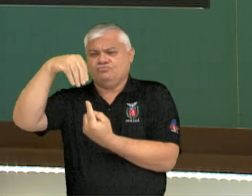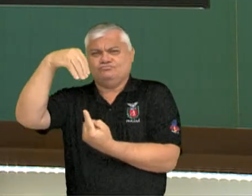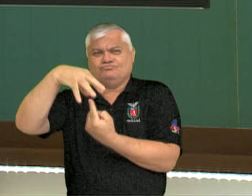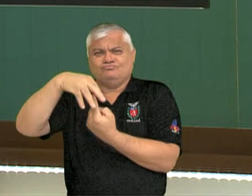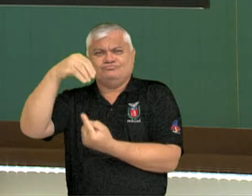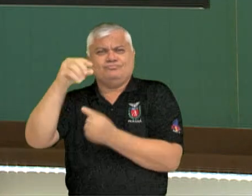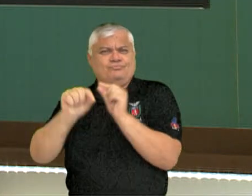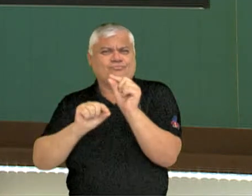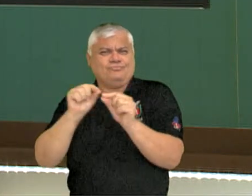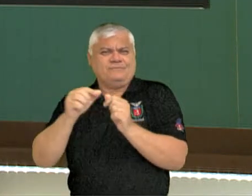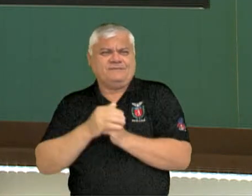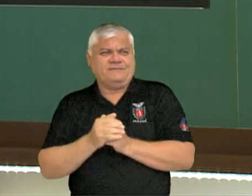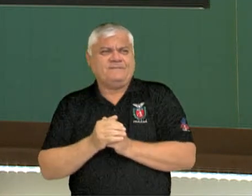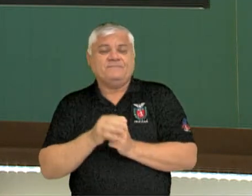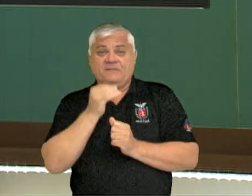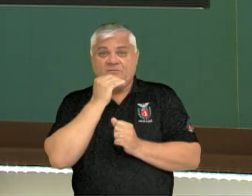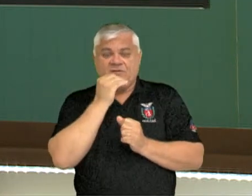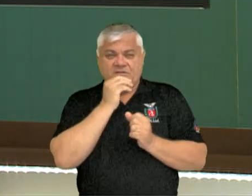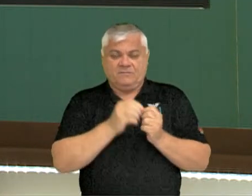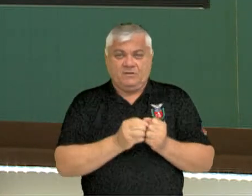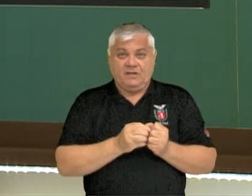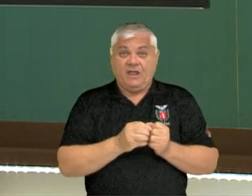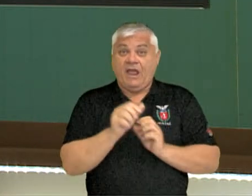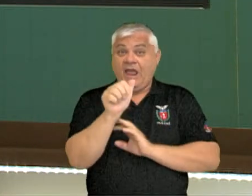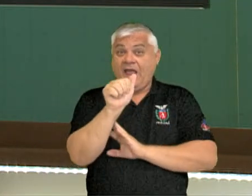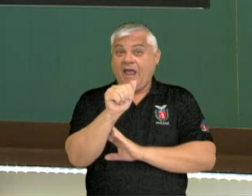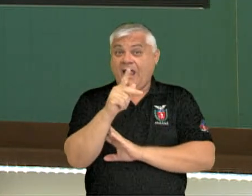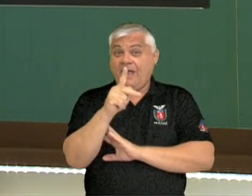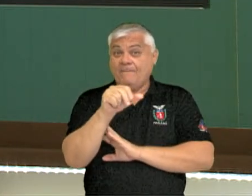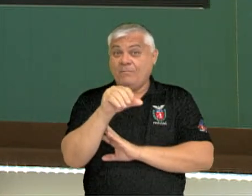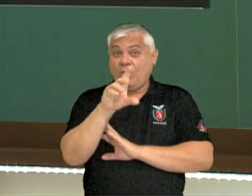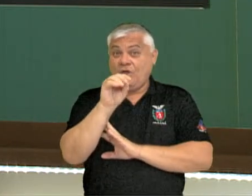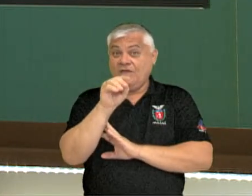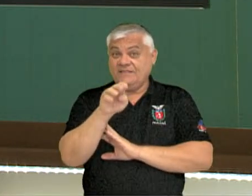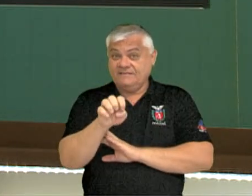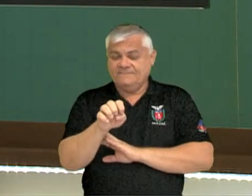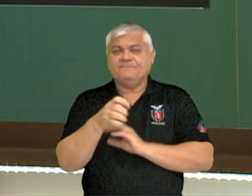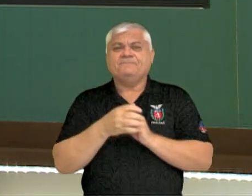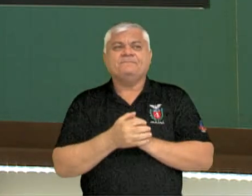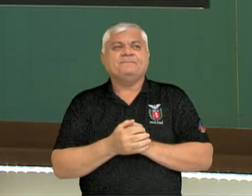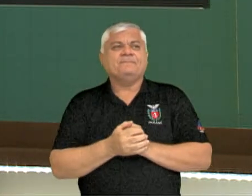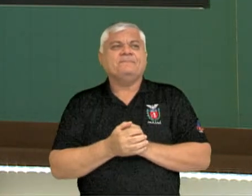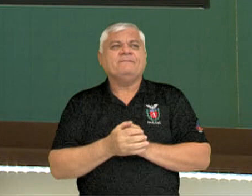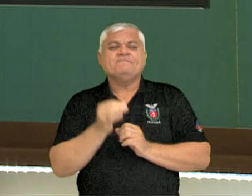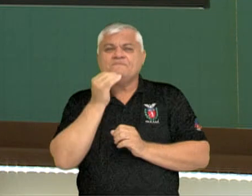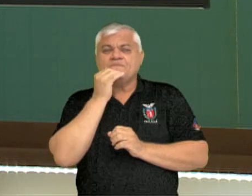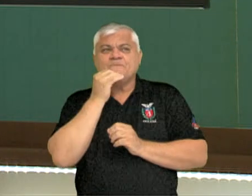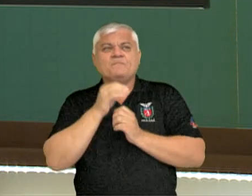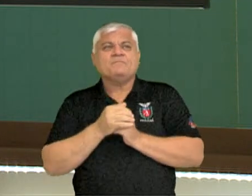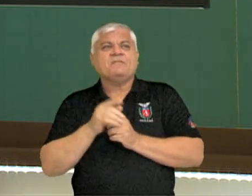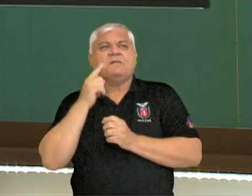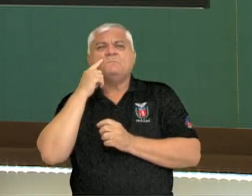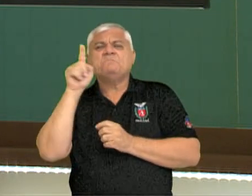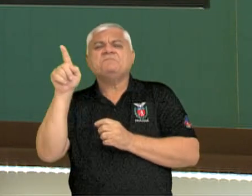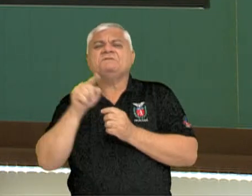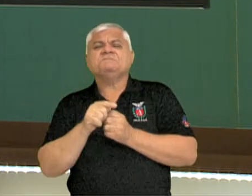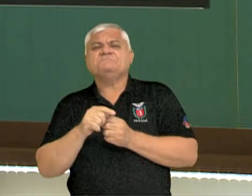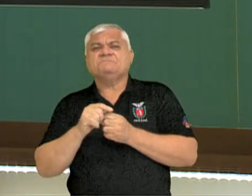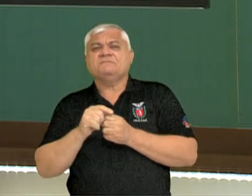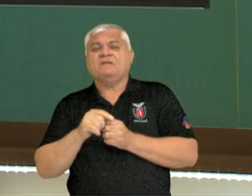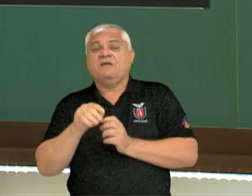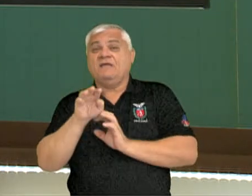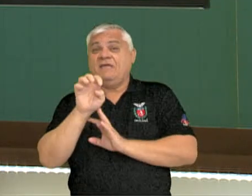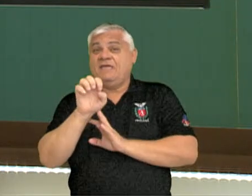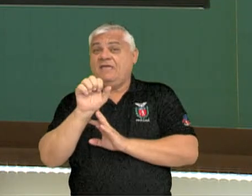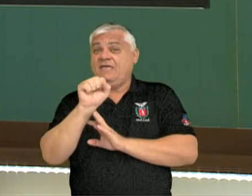vamos conhecer aí como funciona esse ciclo. A estrutura que é conhecida como